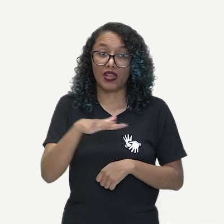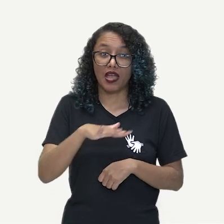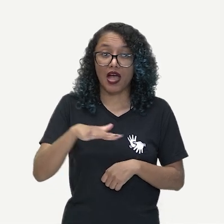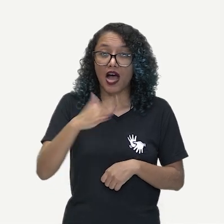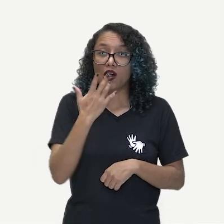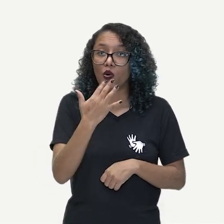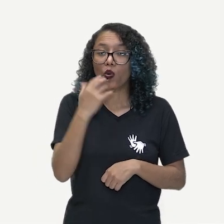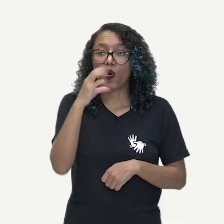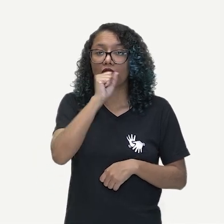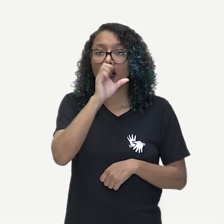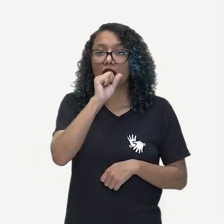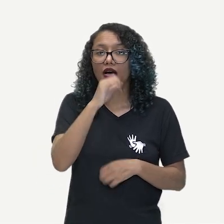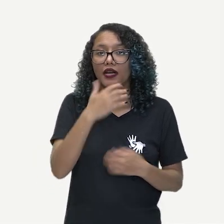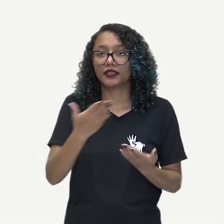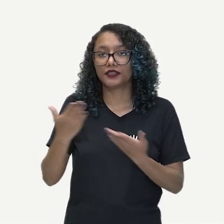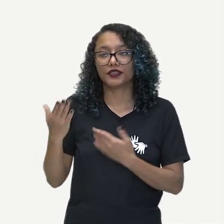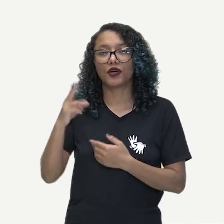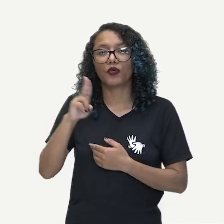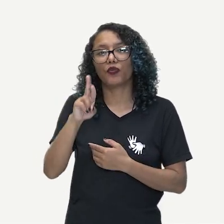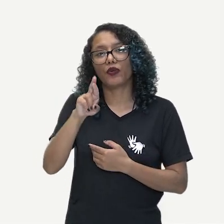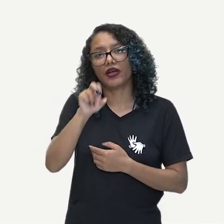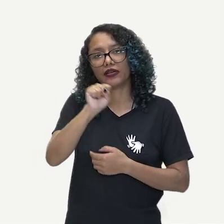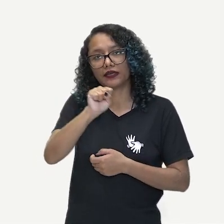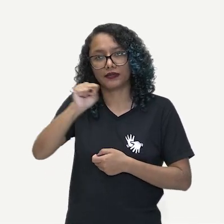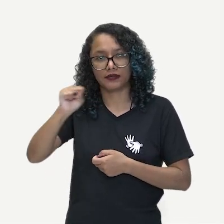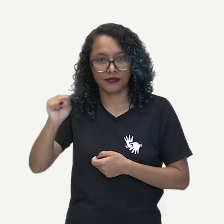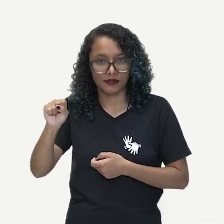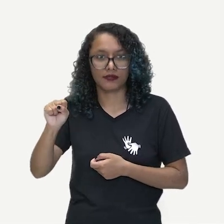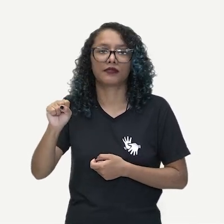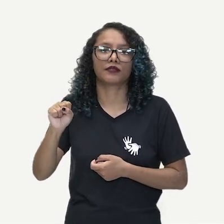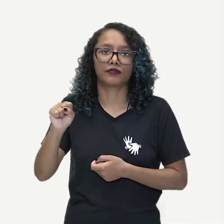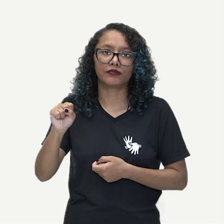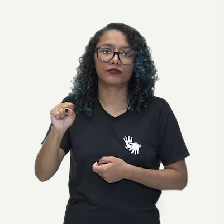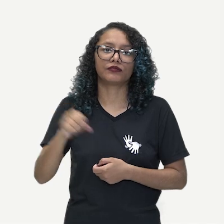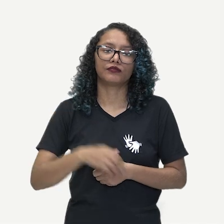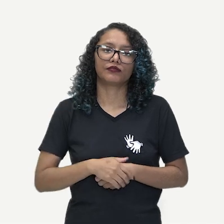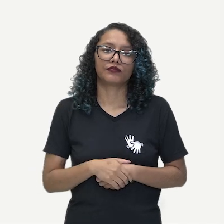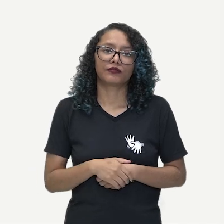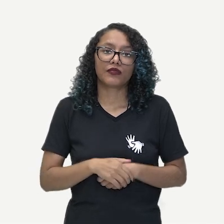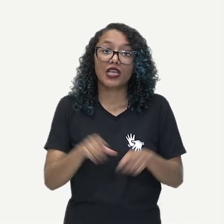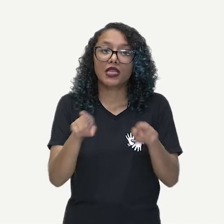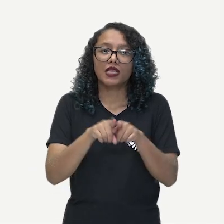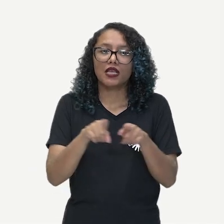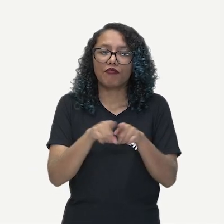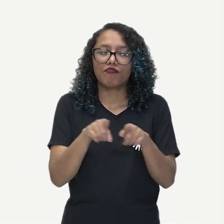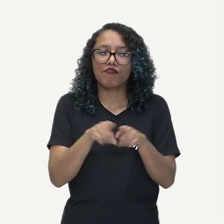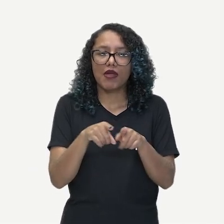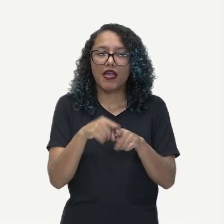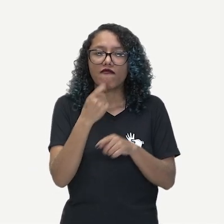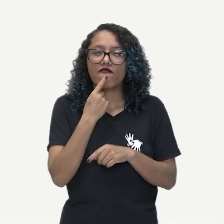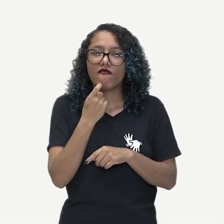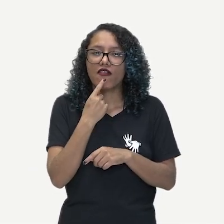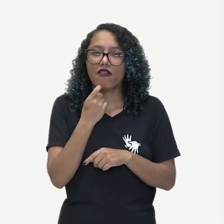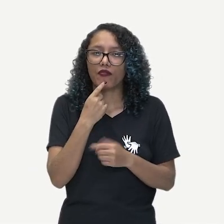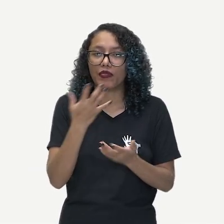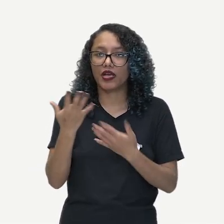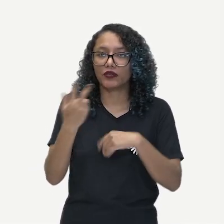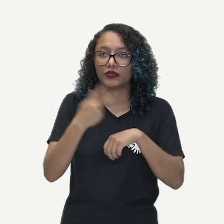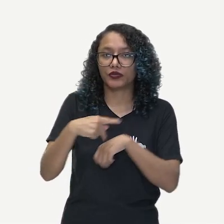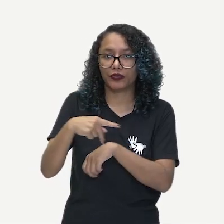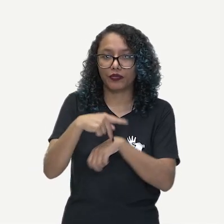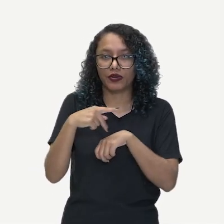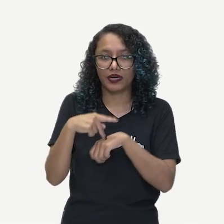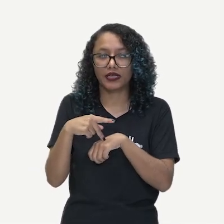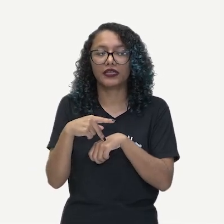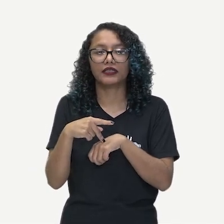laranja a União das Repúblicas Socialistas Soviéticas. Vou ter em vermelho os países